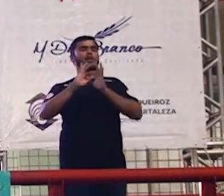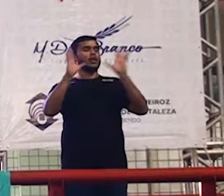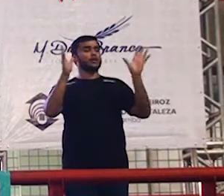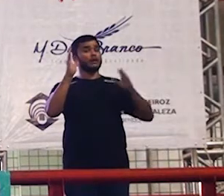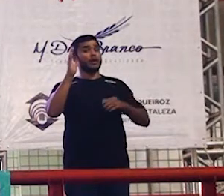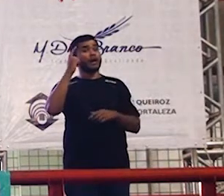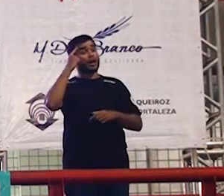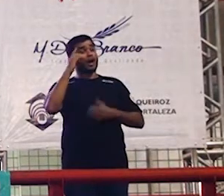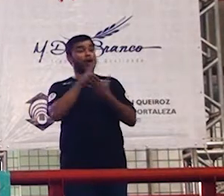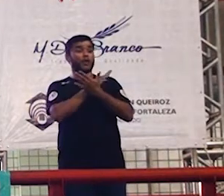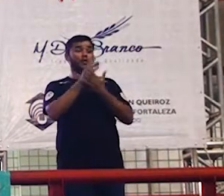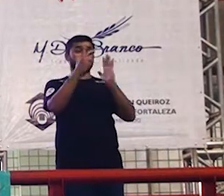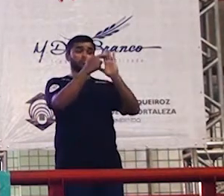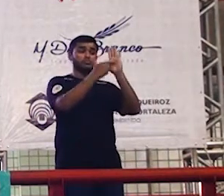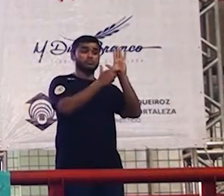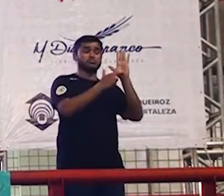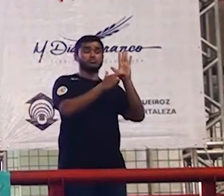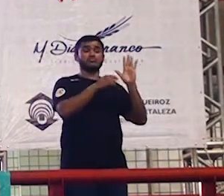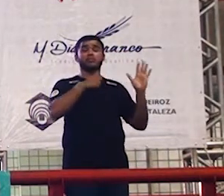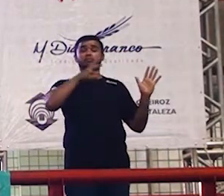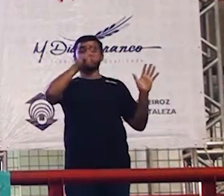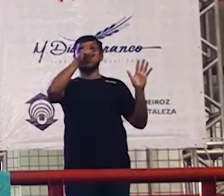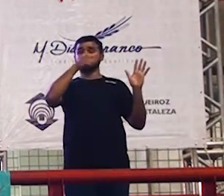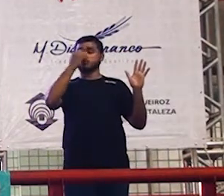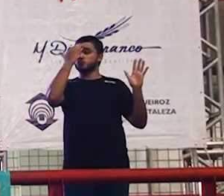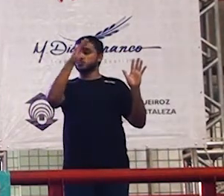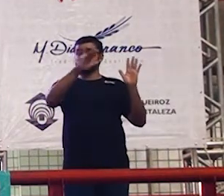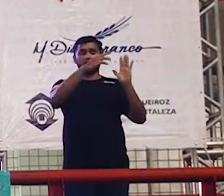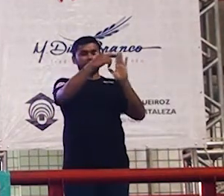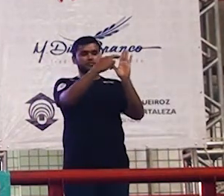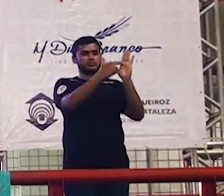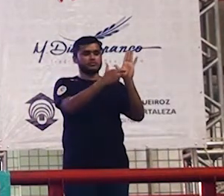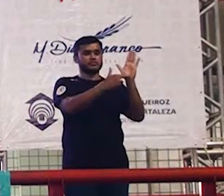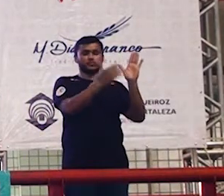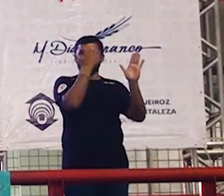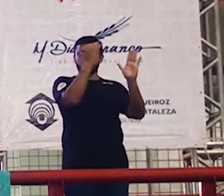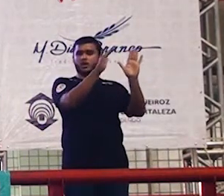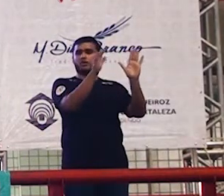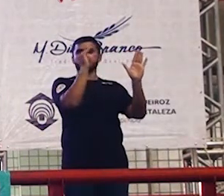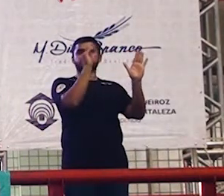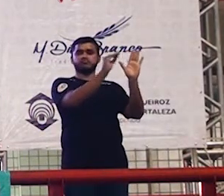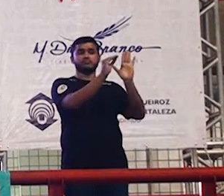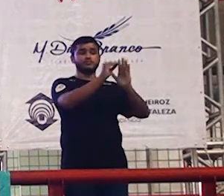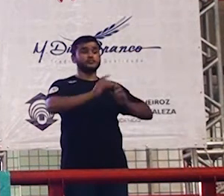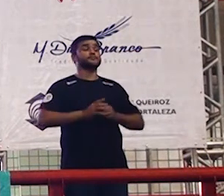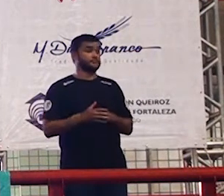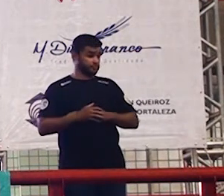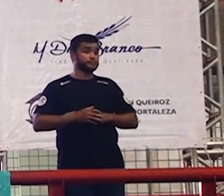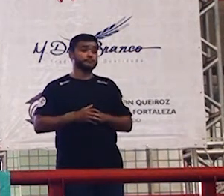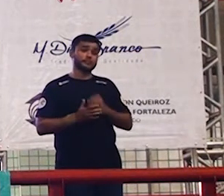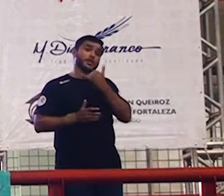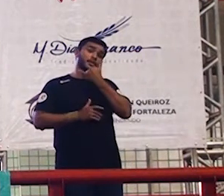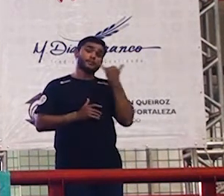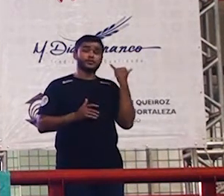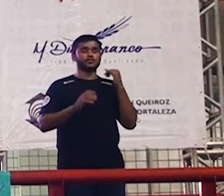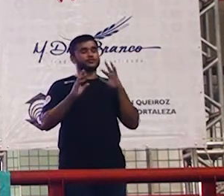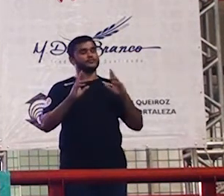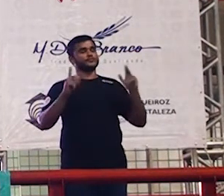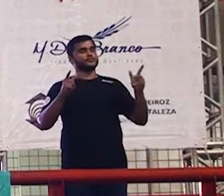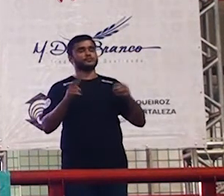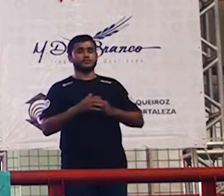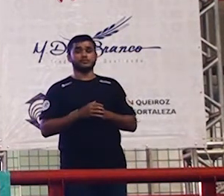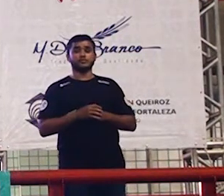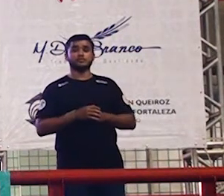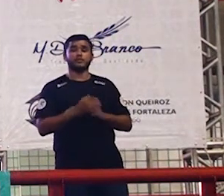coisa é eu não respeitar a norma gramatical por ignorância, porque eu não sei a regra. E outra, em redação, pode